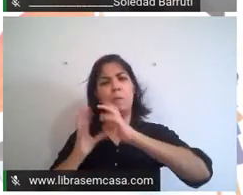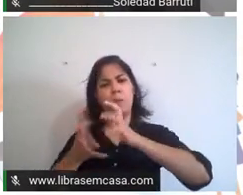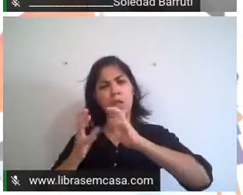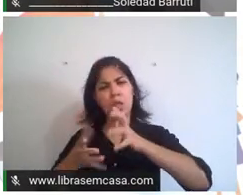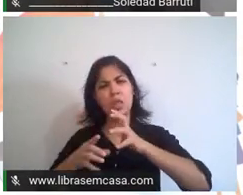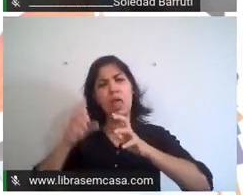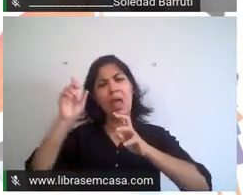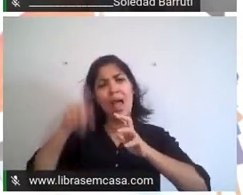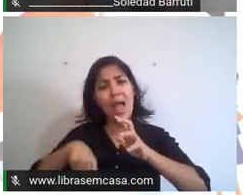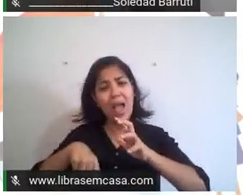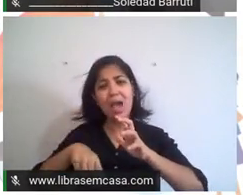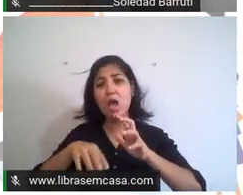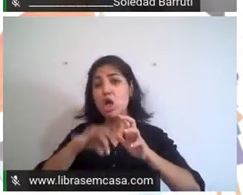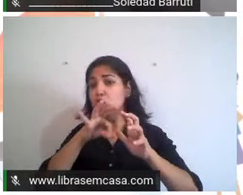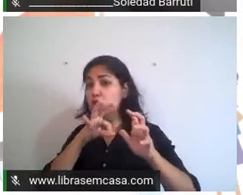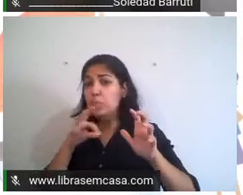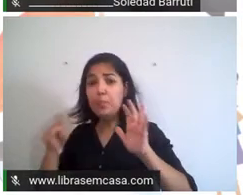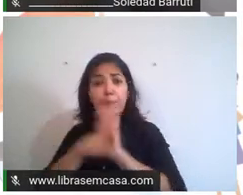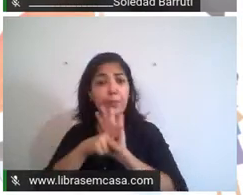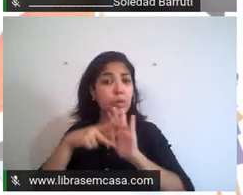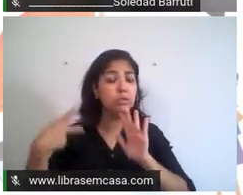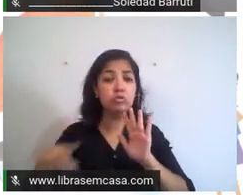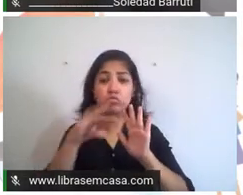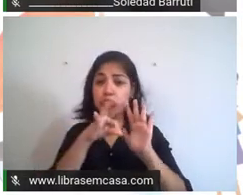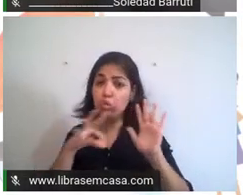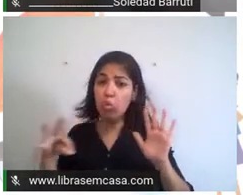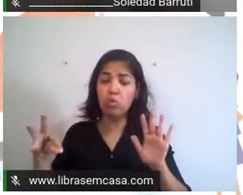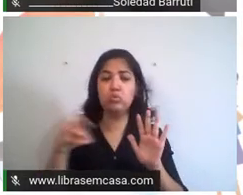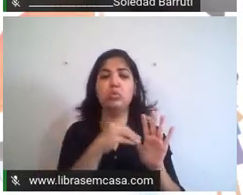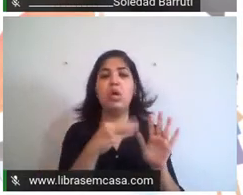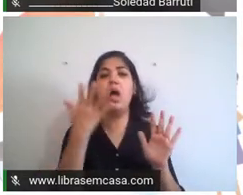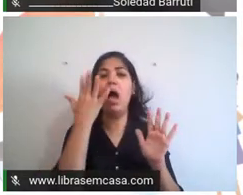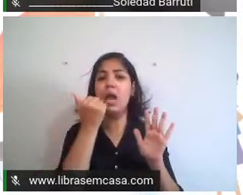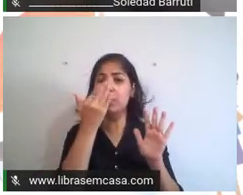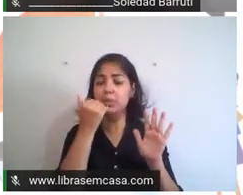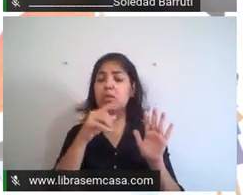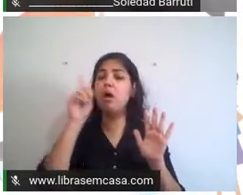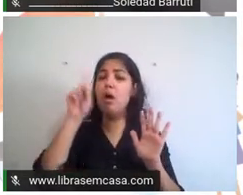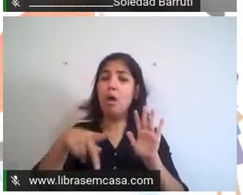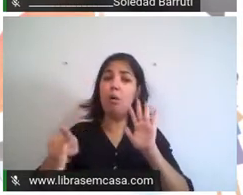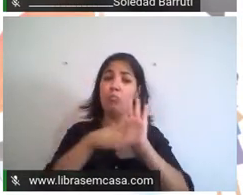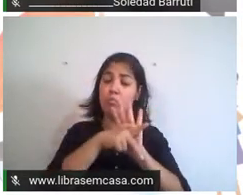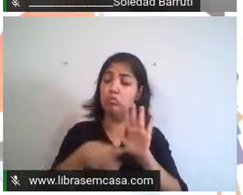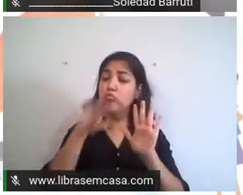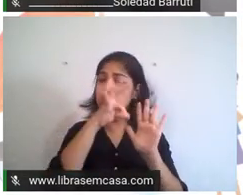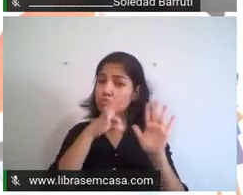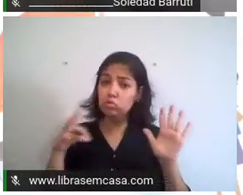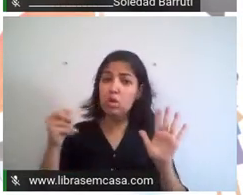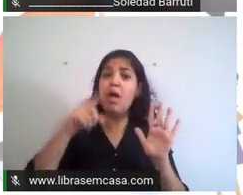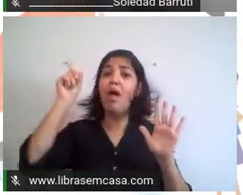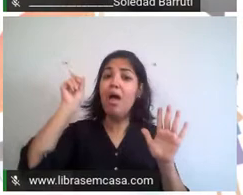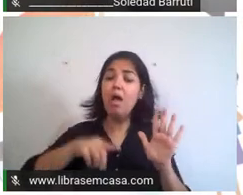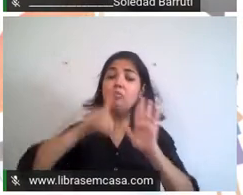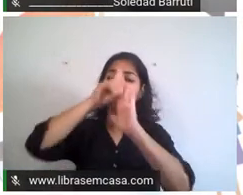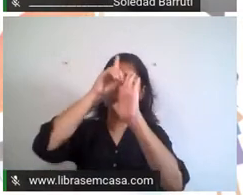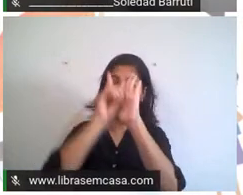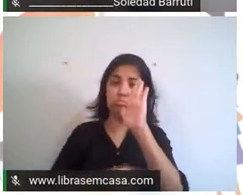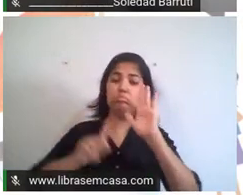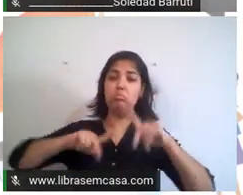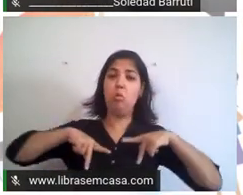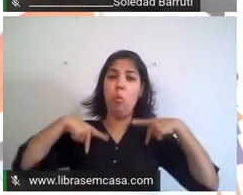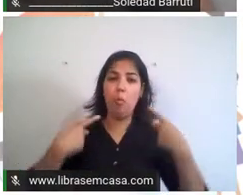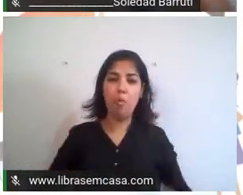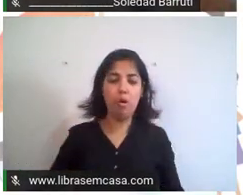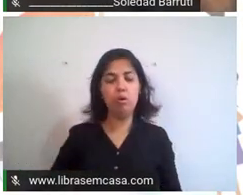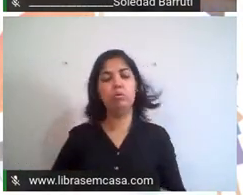que o planeta é um bem público, deve ser um bem comum, que a alimentação é um bem comum, é um bem público, é